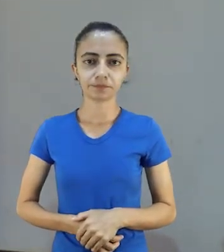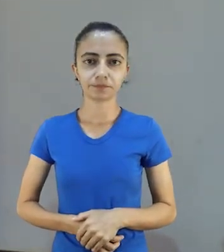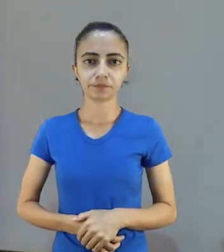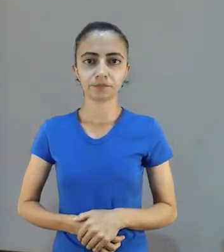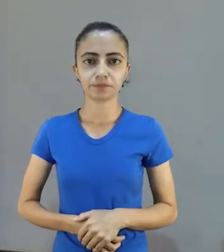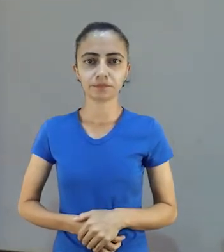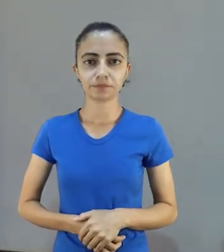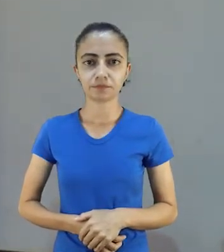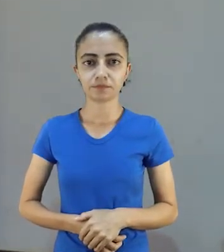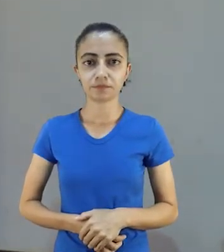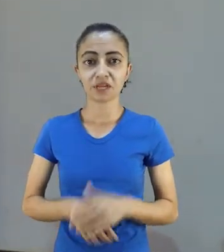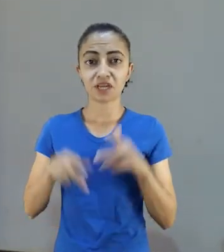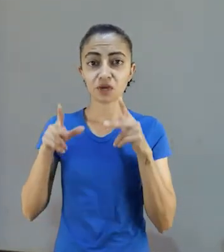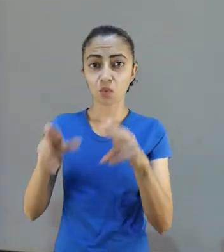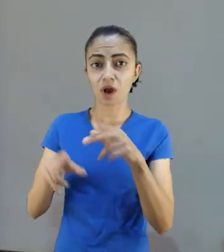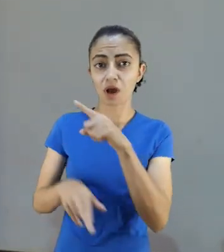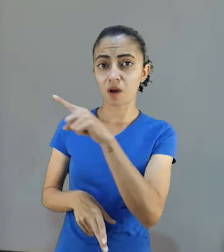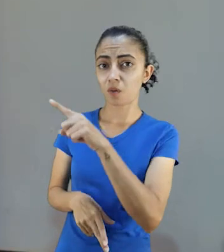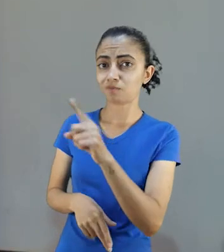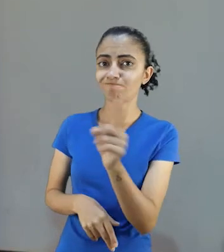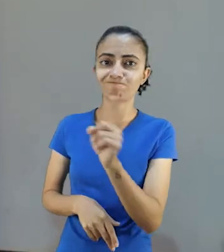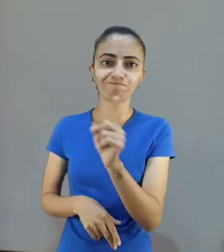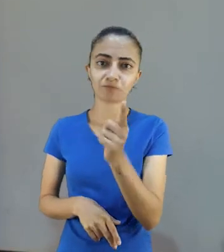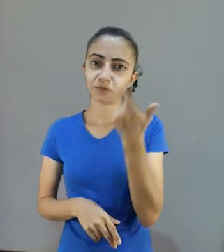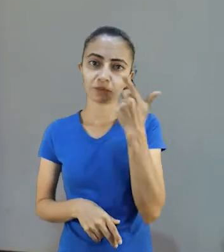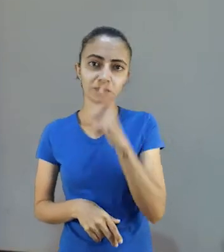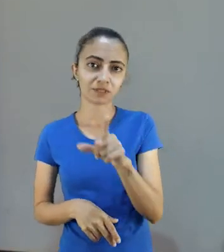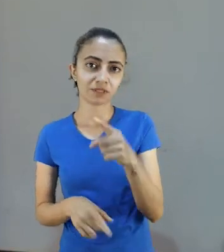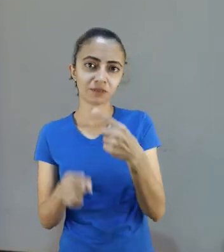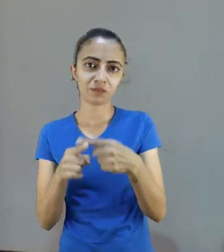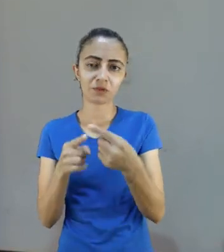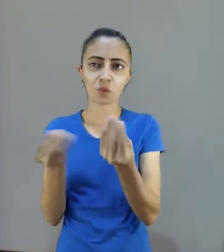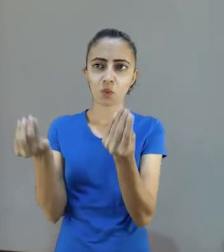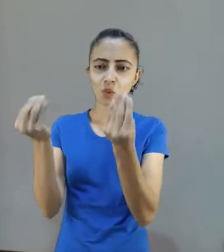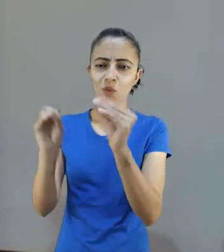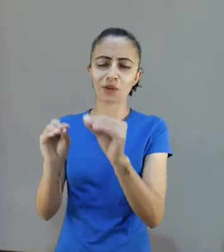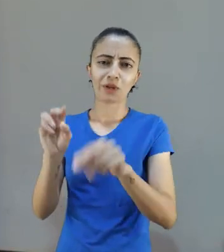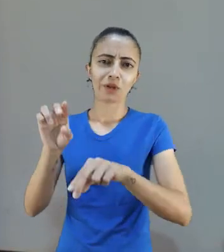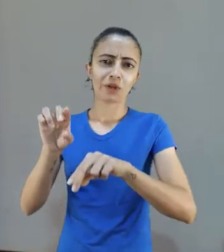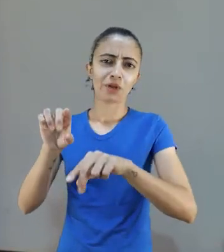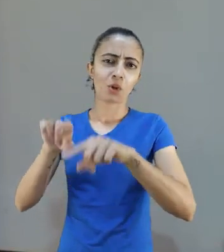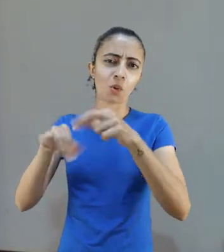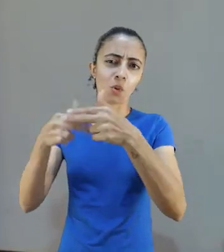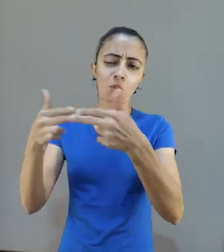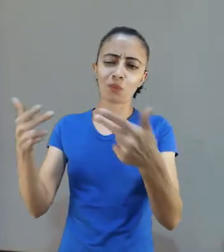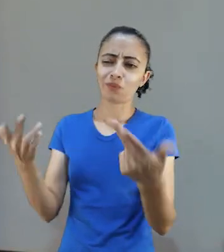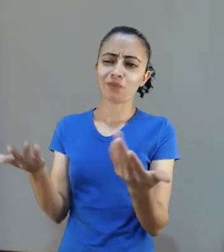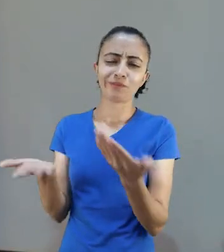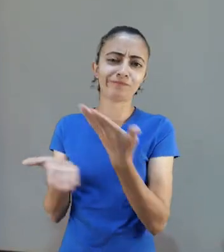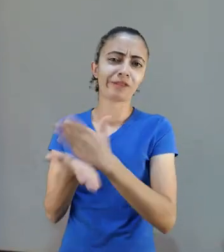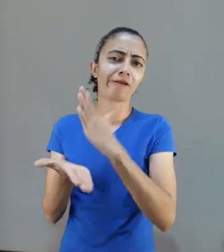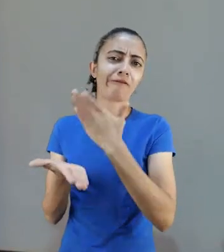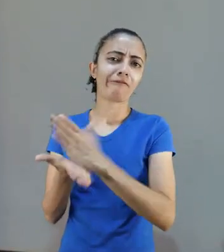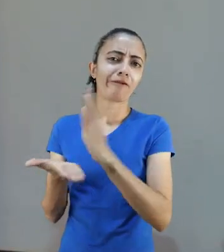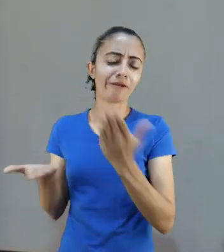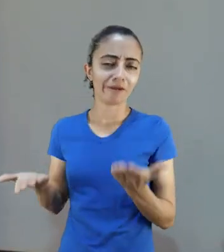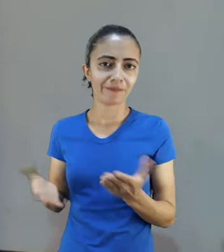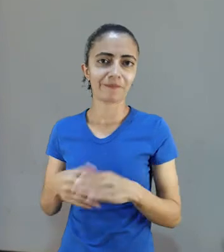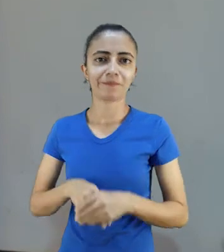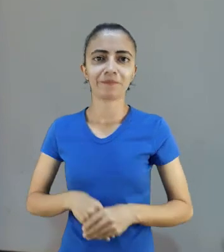Não vai ficar igual essa daqui, porque essa daqui eu coloquei uma coisa que não tem nada a ver, gente. Desculpa. Porque isso aqui